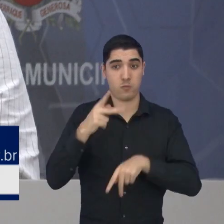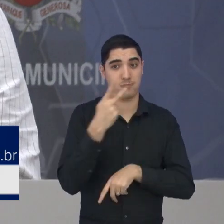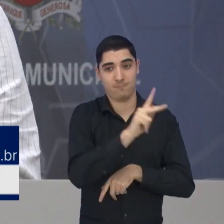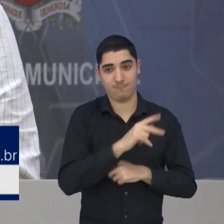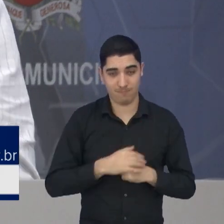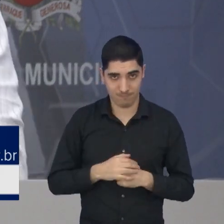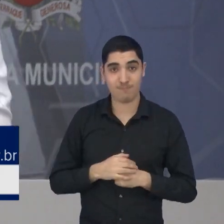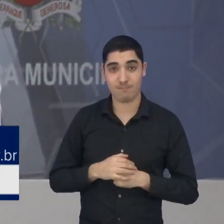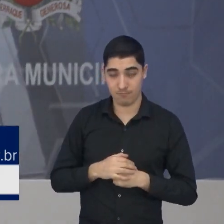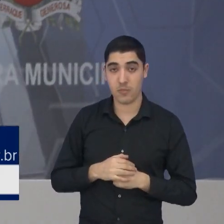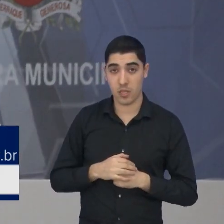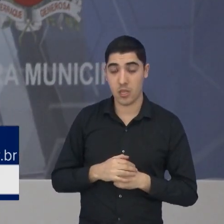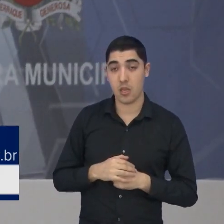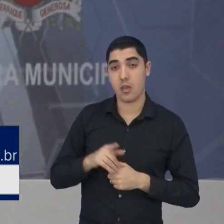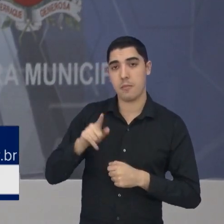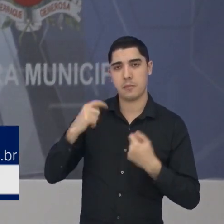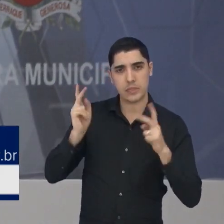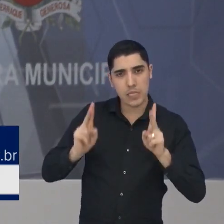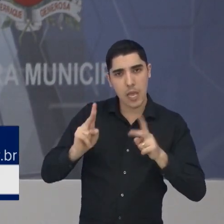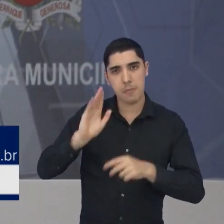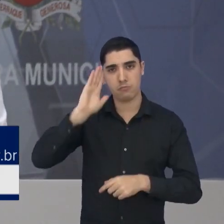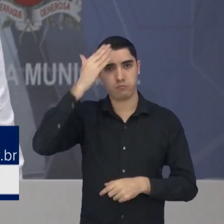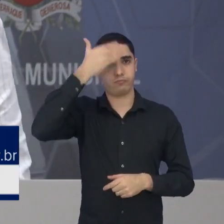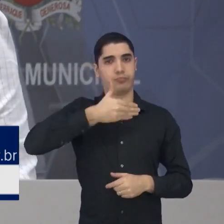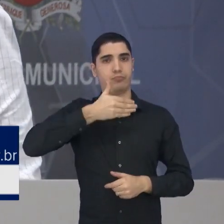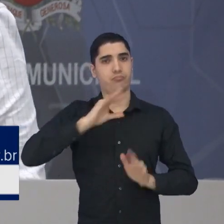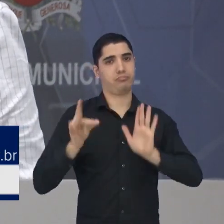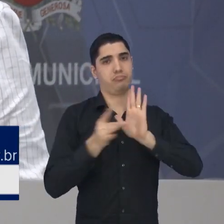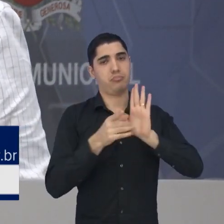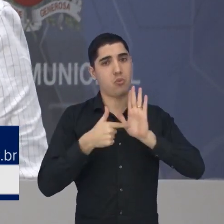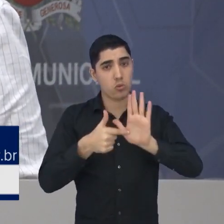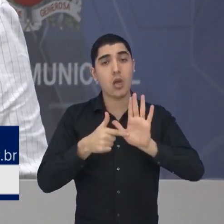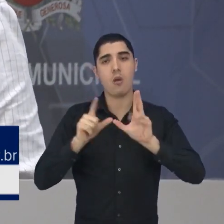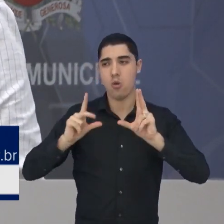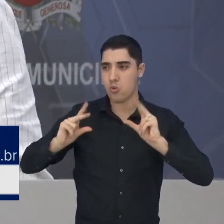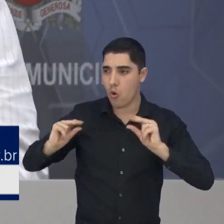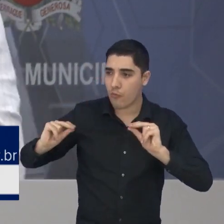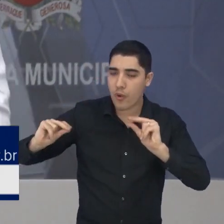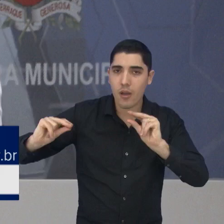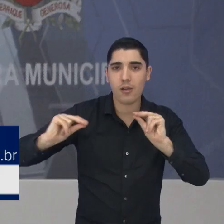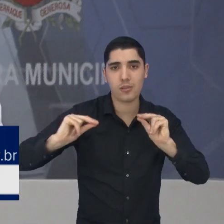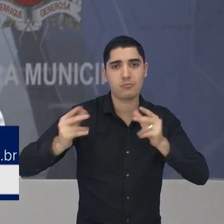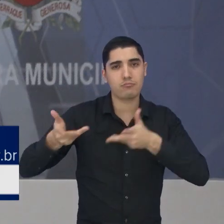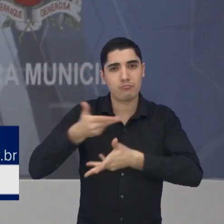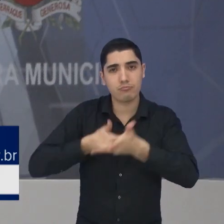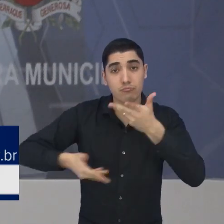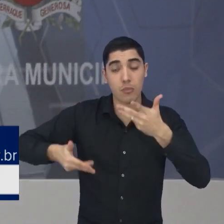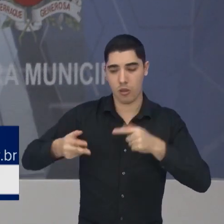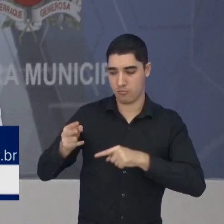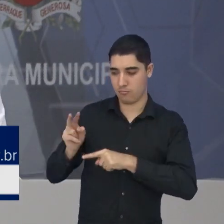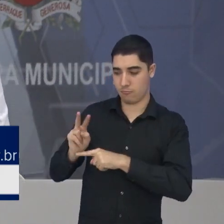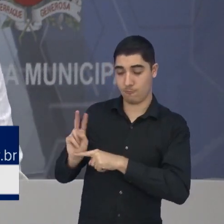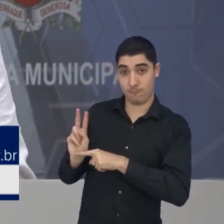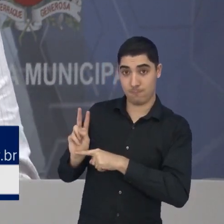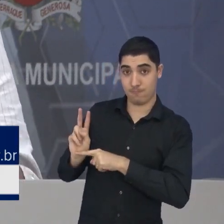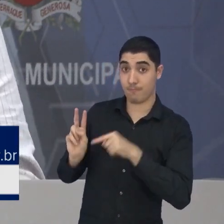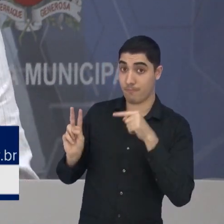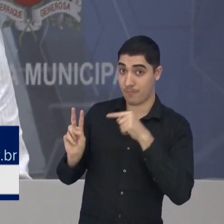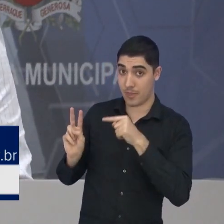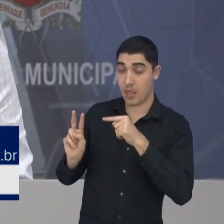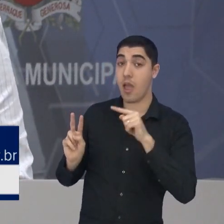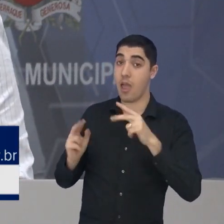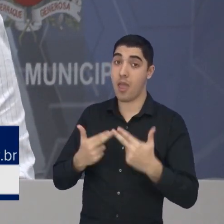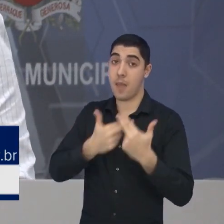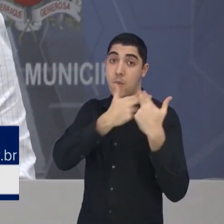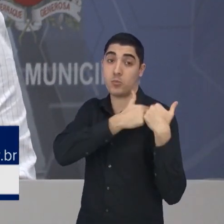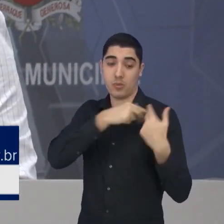pública, da transparência, do diálogo, da fiscalização, que é dever de todos